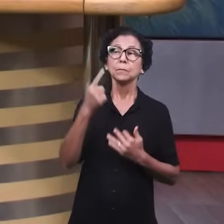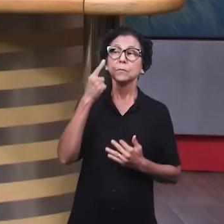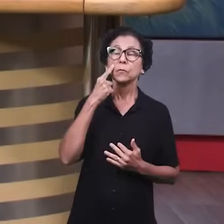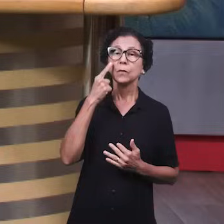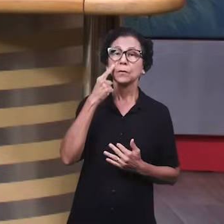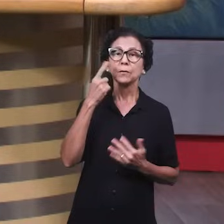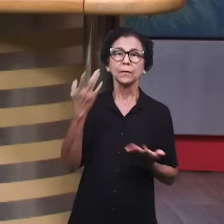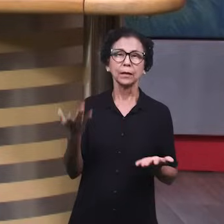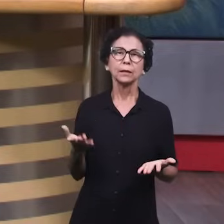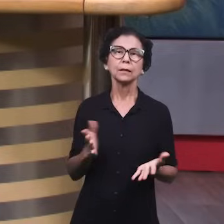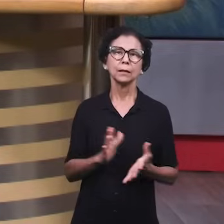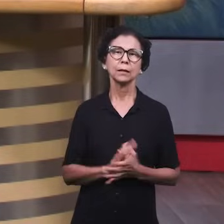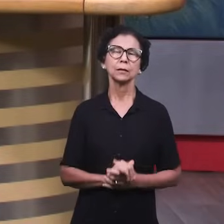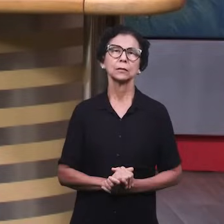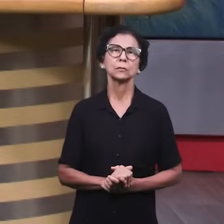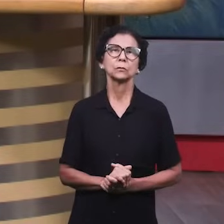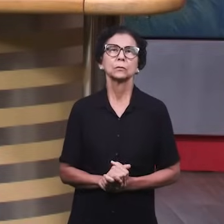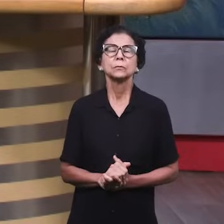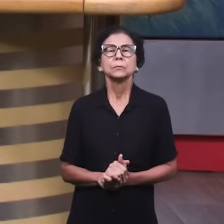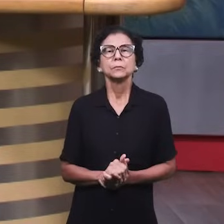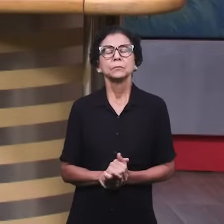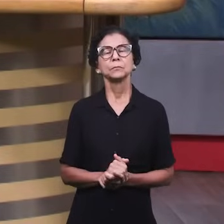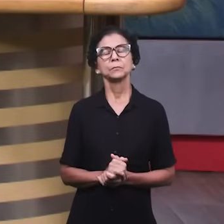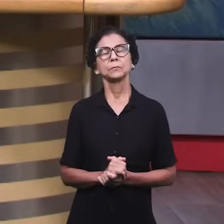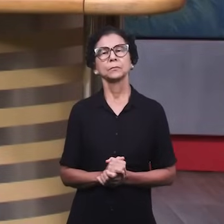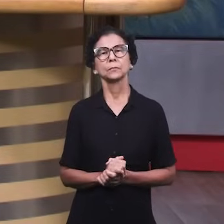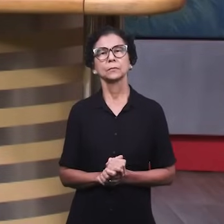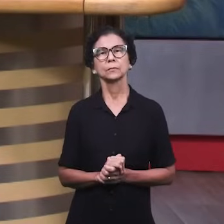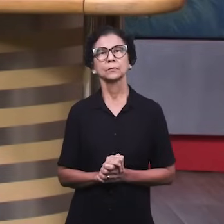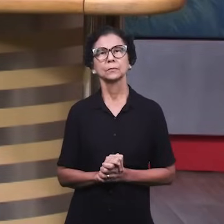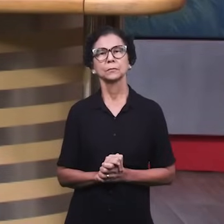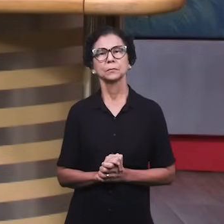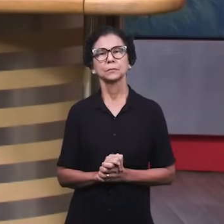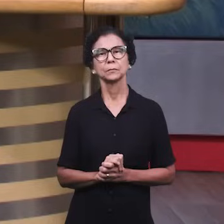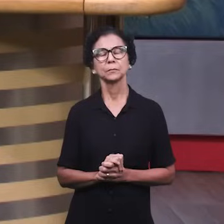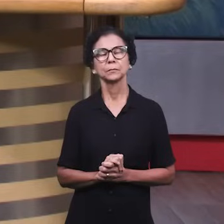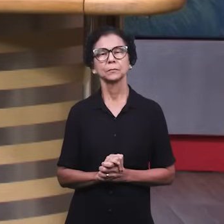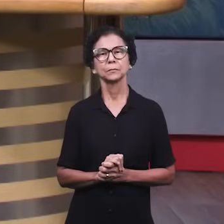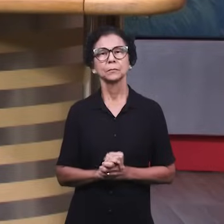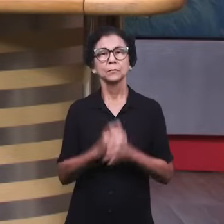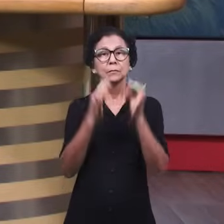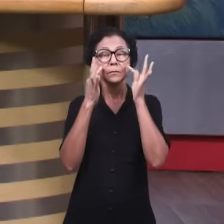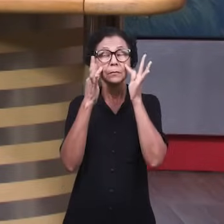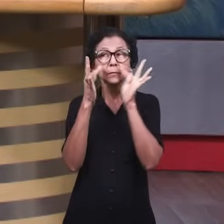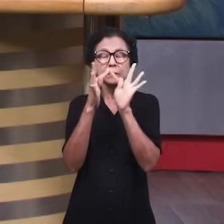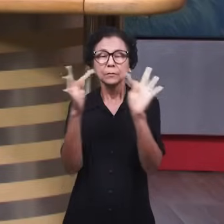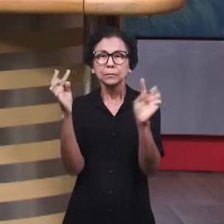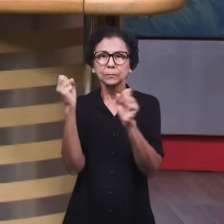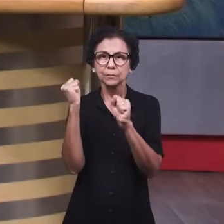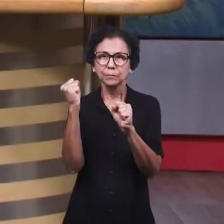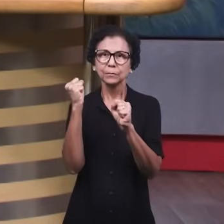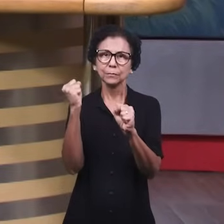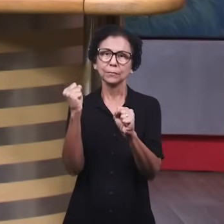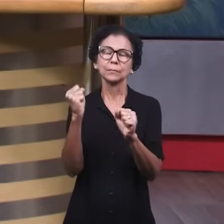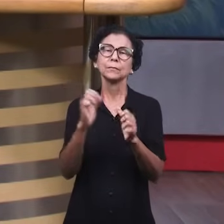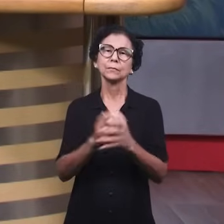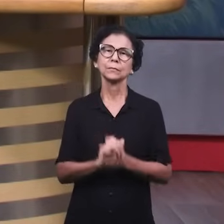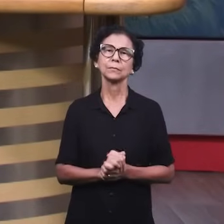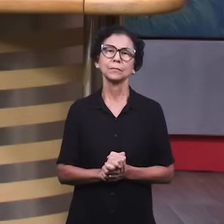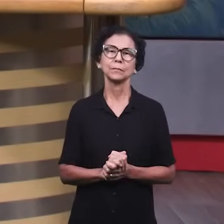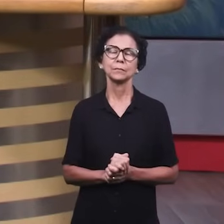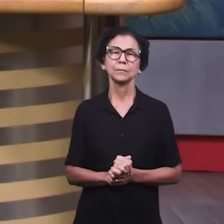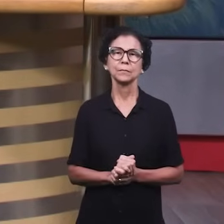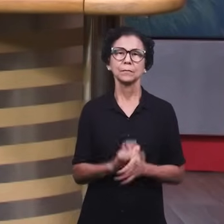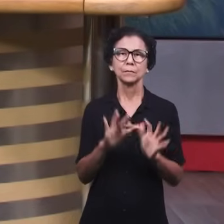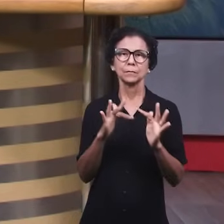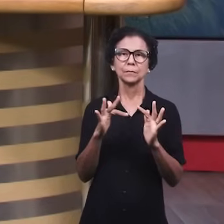Senhor que é um evangelho de poder do Espírito Então os testem testemunho de oração respondida